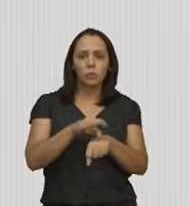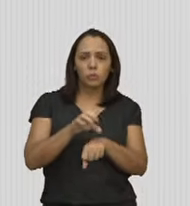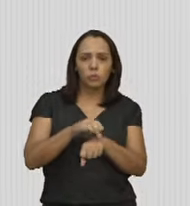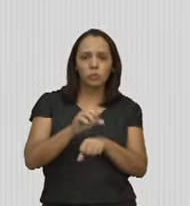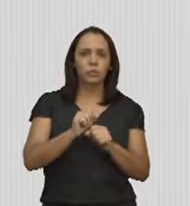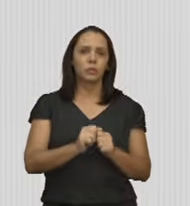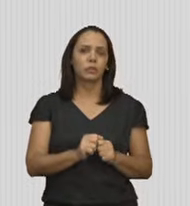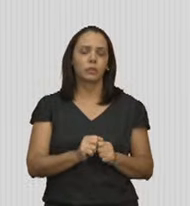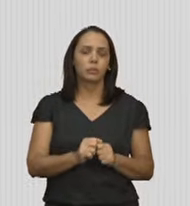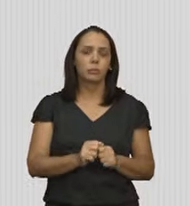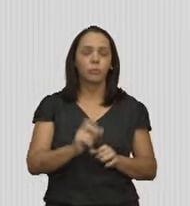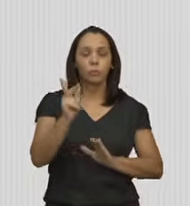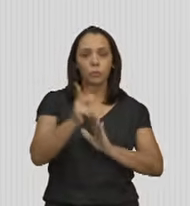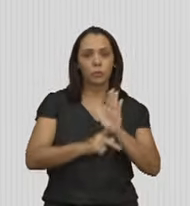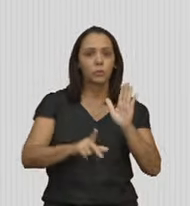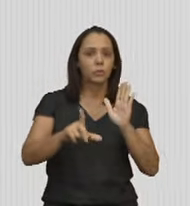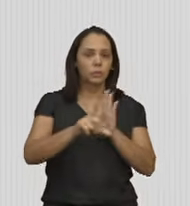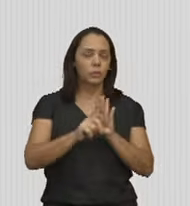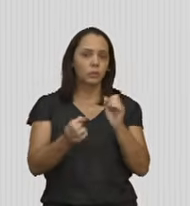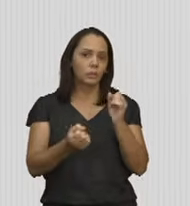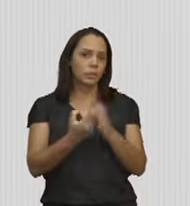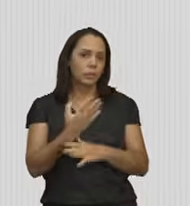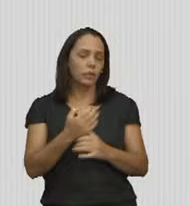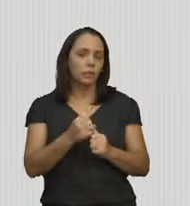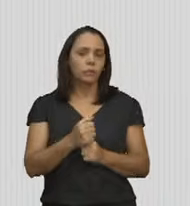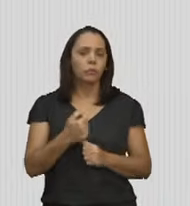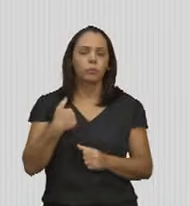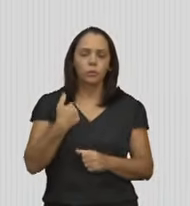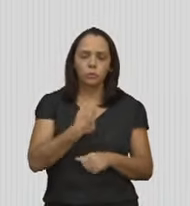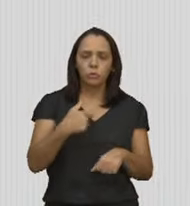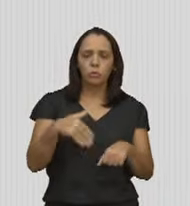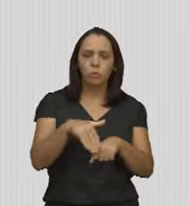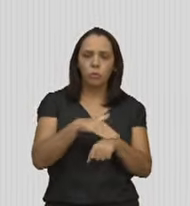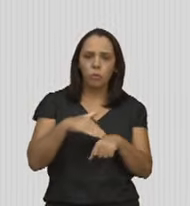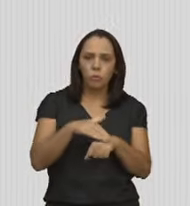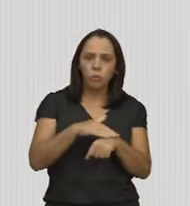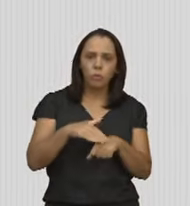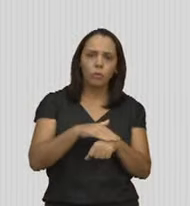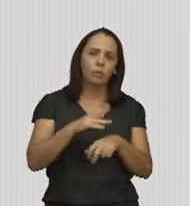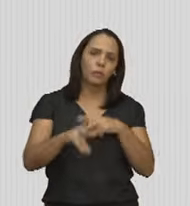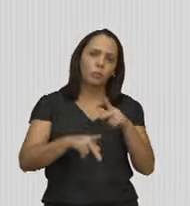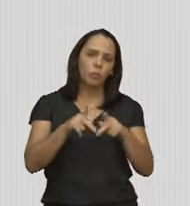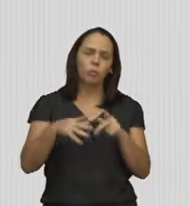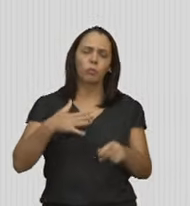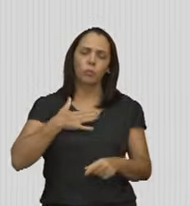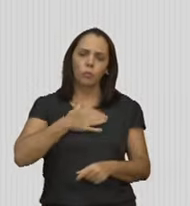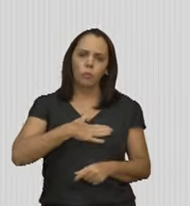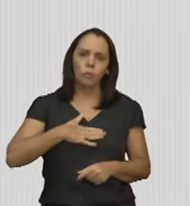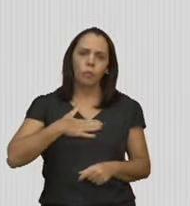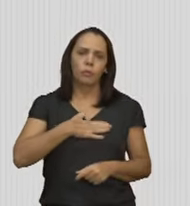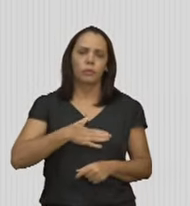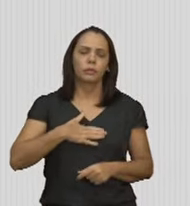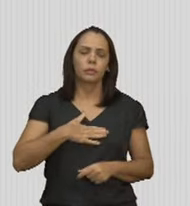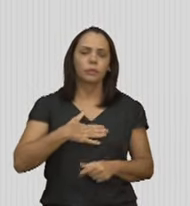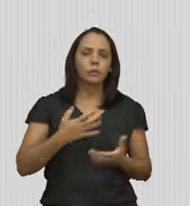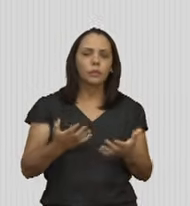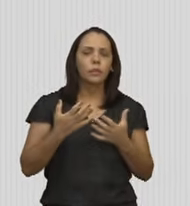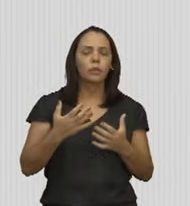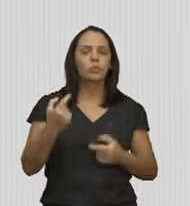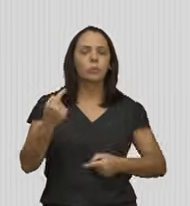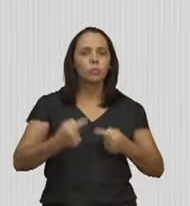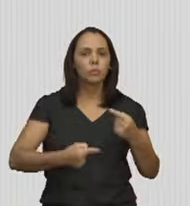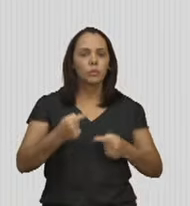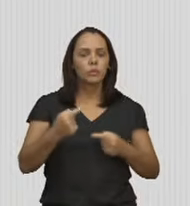conversar com a população, e o nosso mantra, Jean, o nosso guia na nossa atuação parlamentar é a ideia de política baseada em